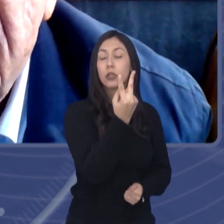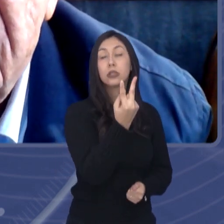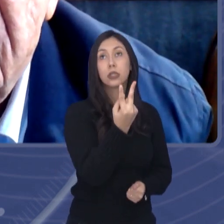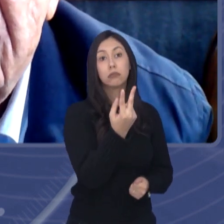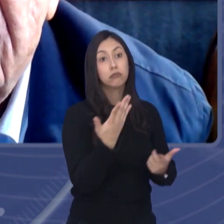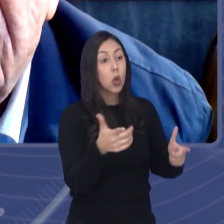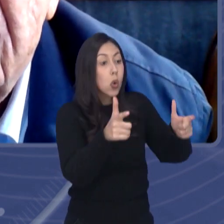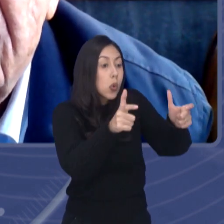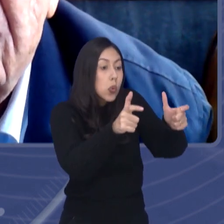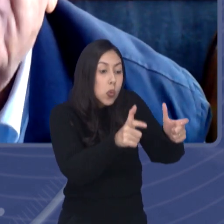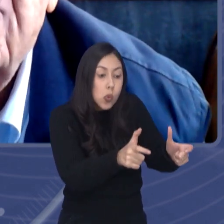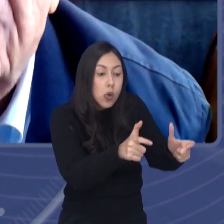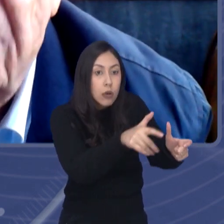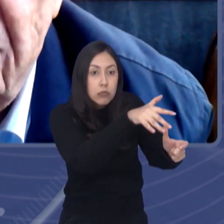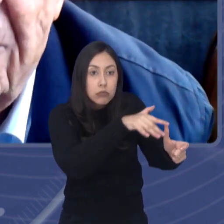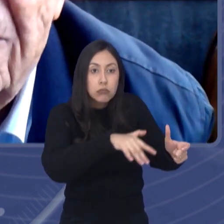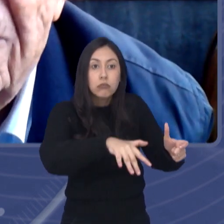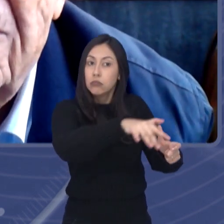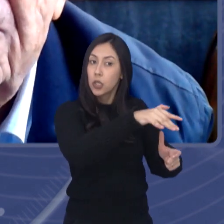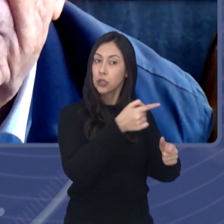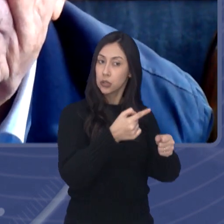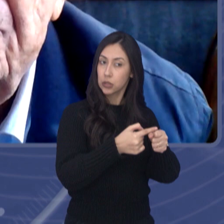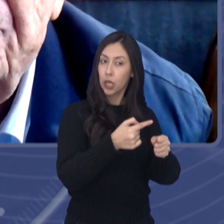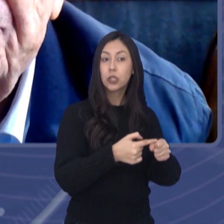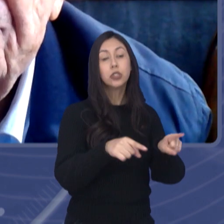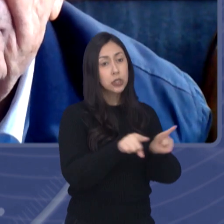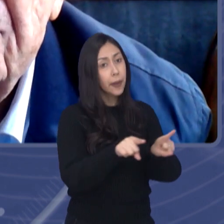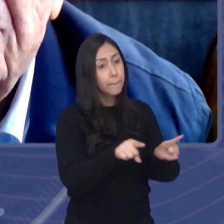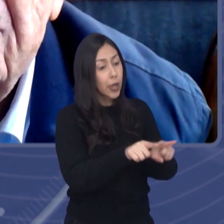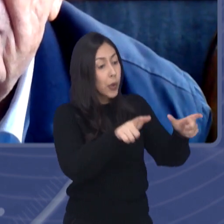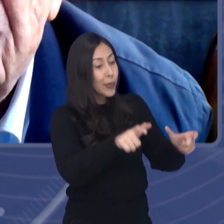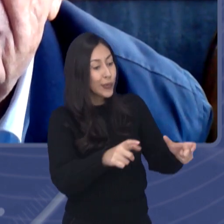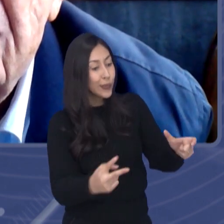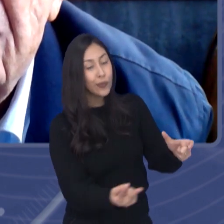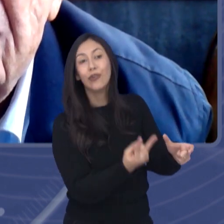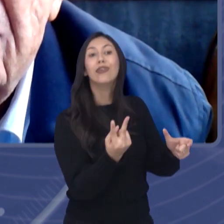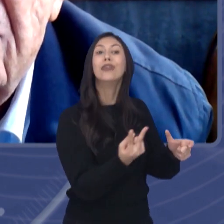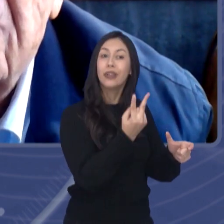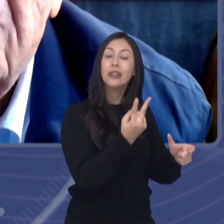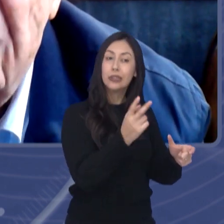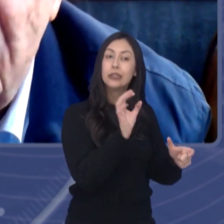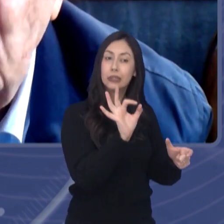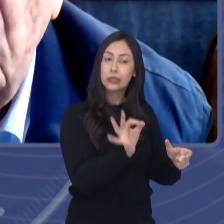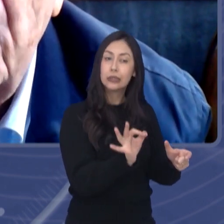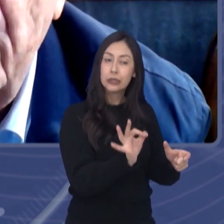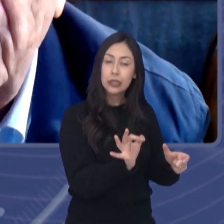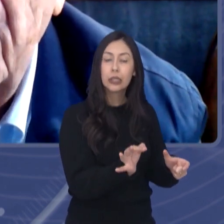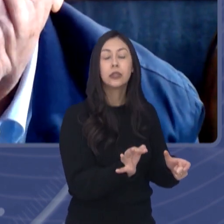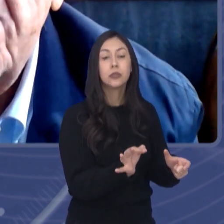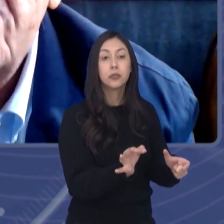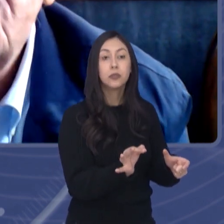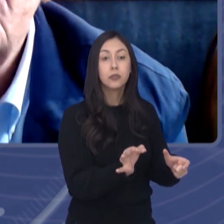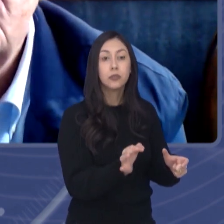de locais, áreas da cidade também acabam sendo valorizados, né, com esse fortalecimento da